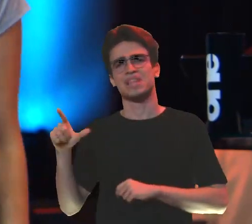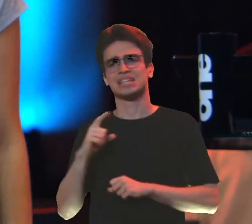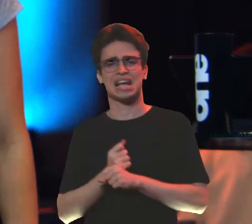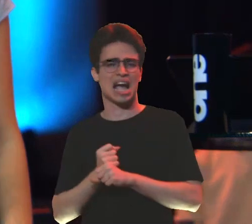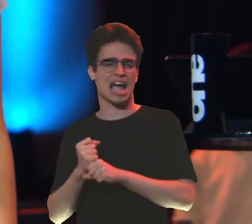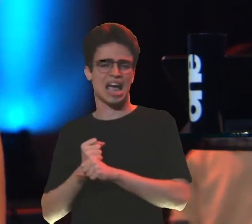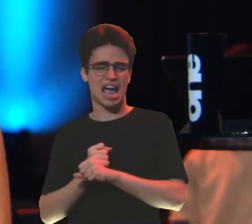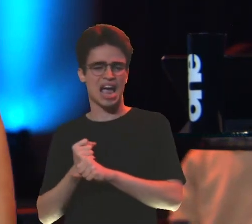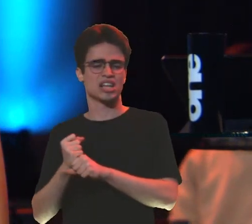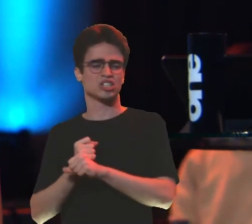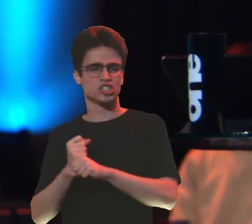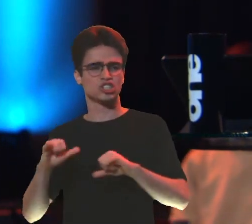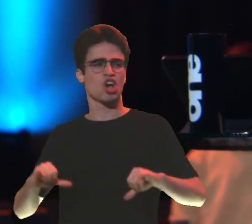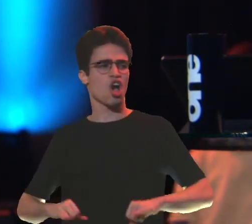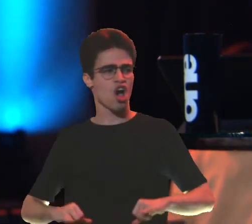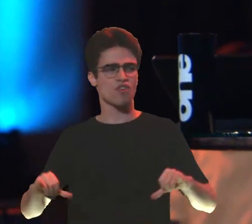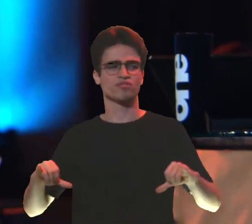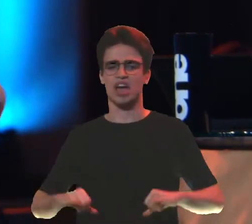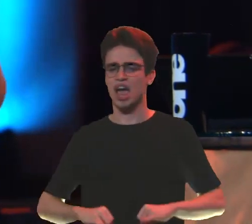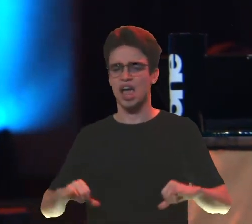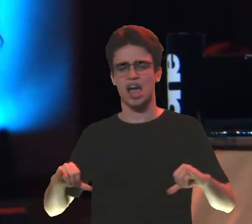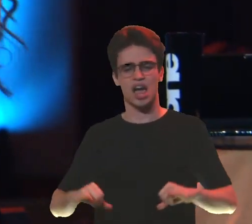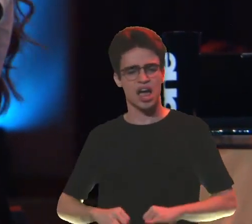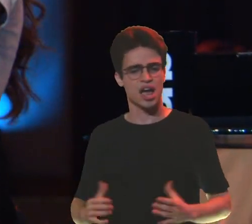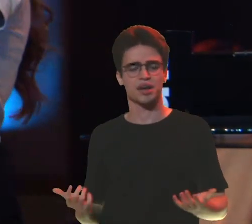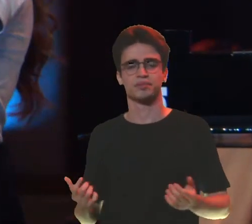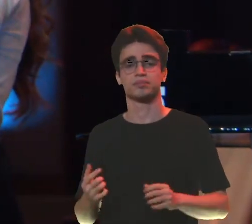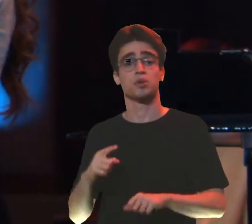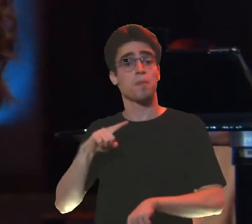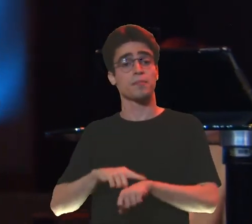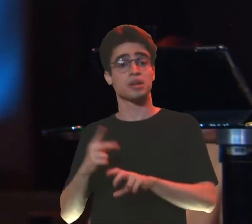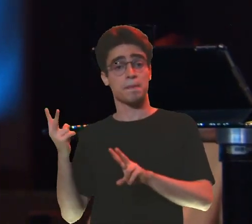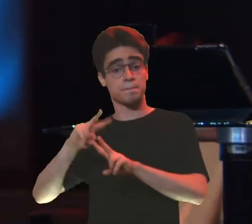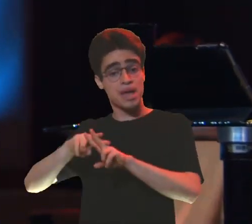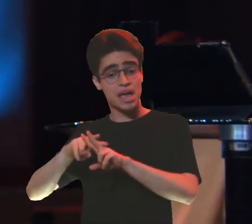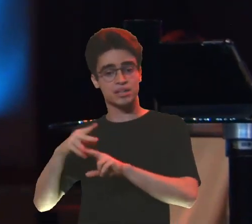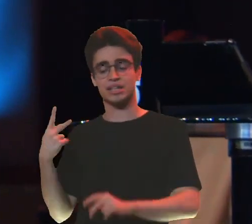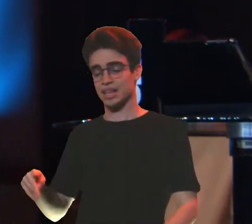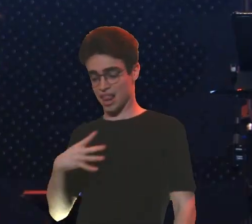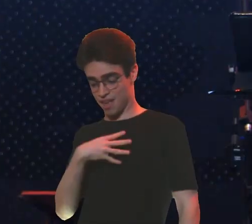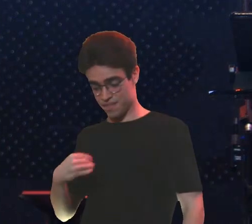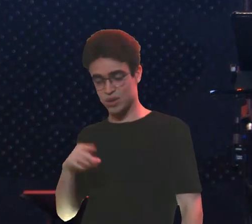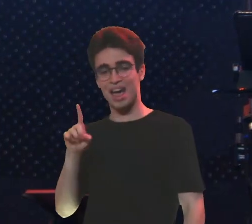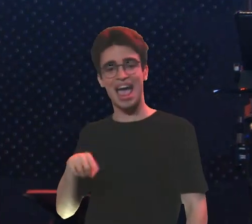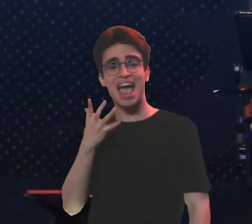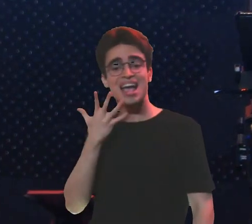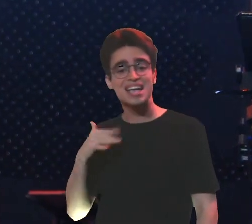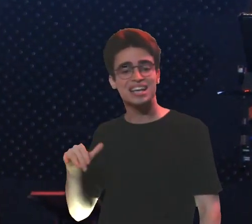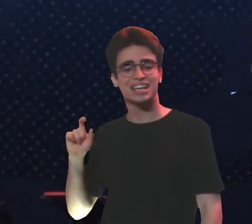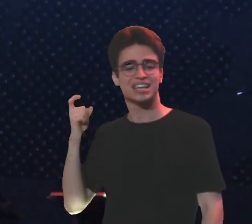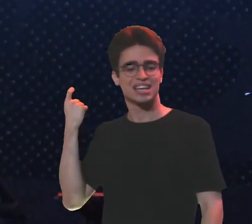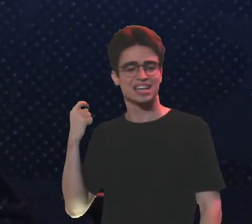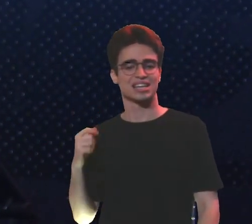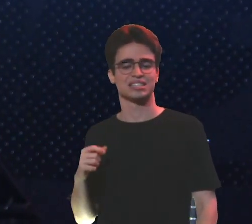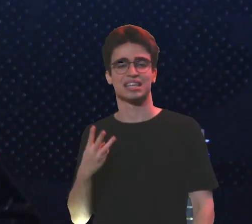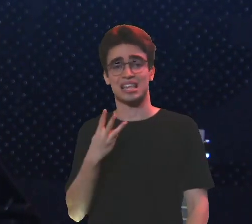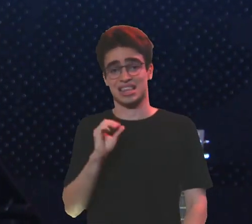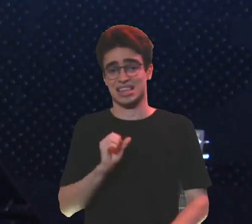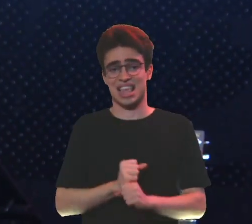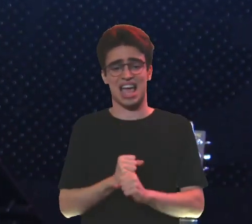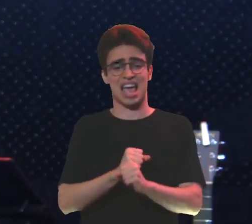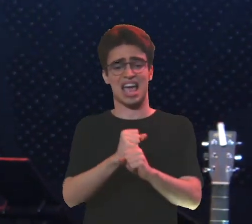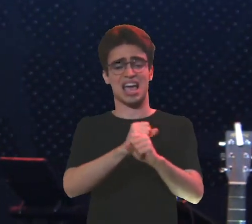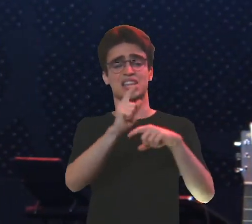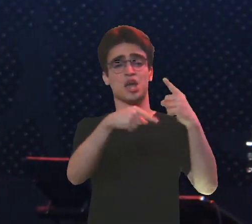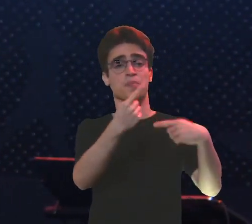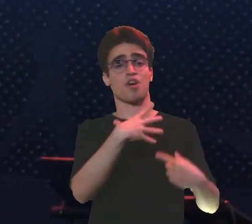anos naquele sofrimento. Quando ele foi preso, o filho dele era uma criança. E aí 30 anos se passaram e o